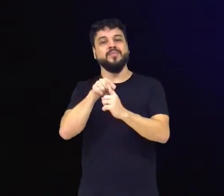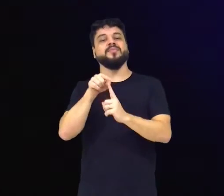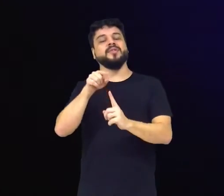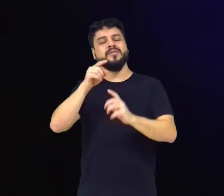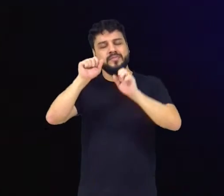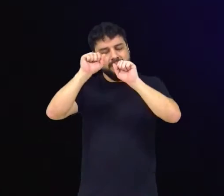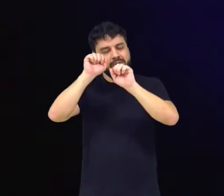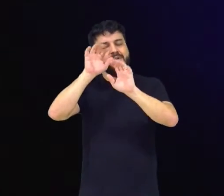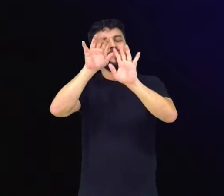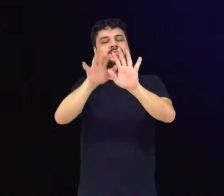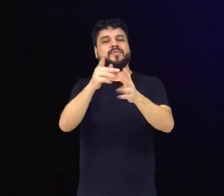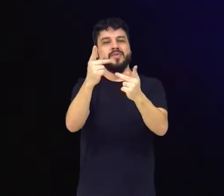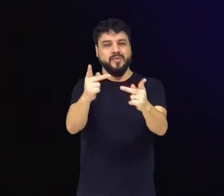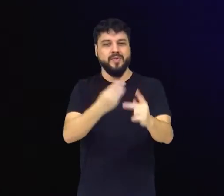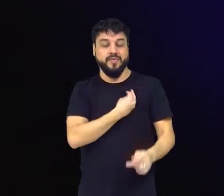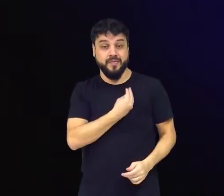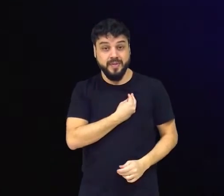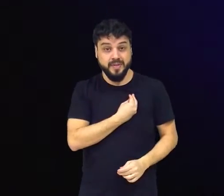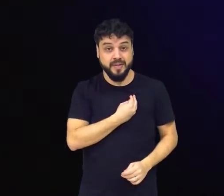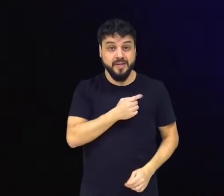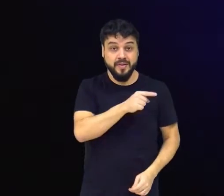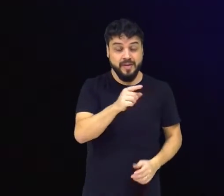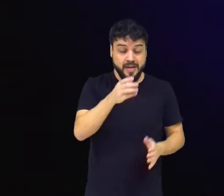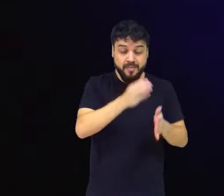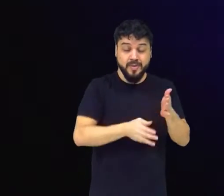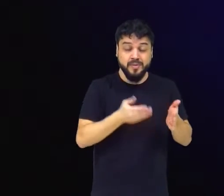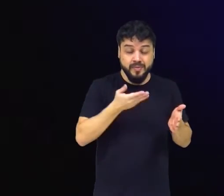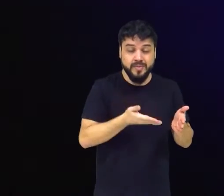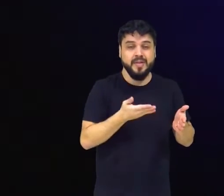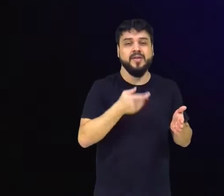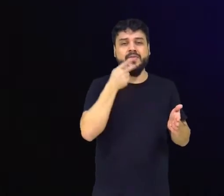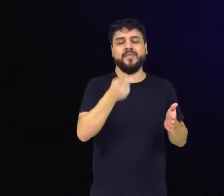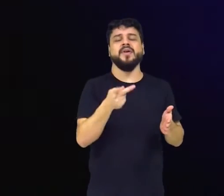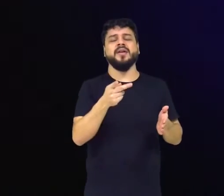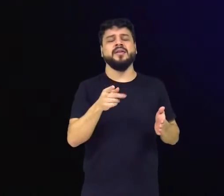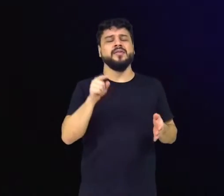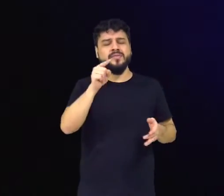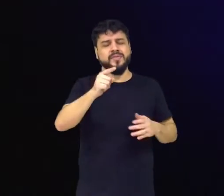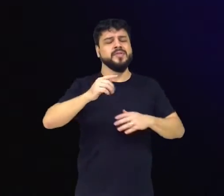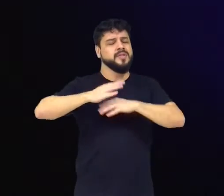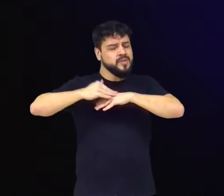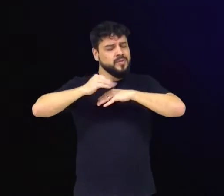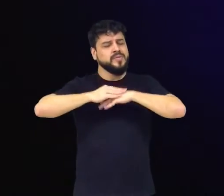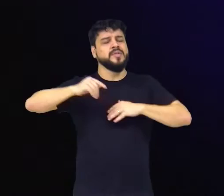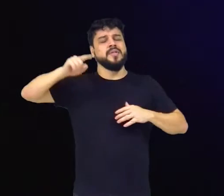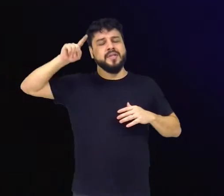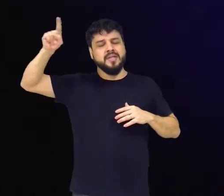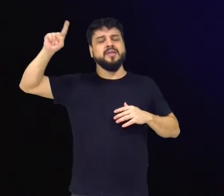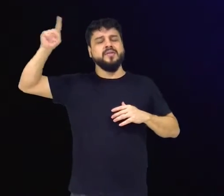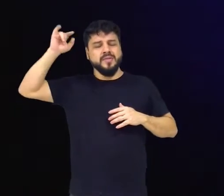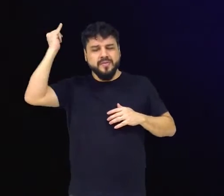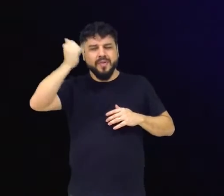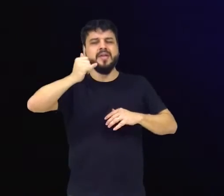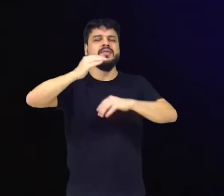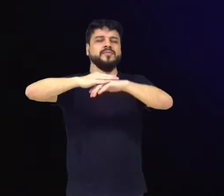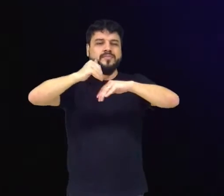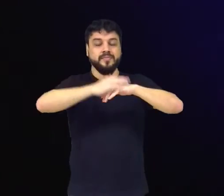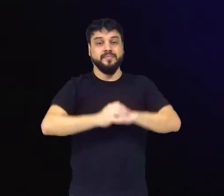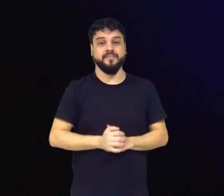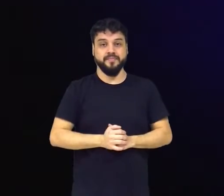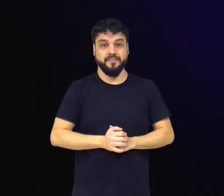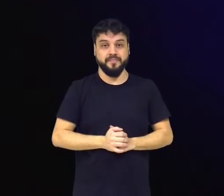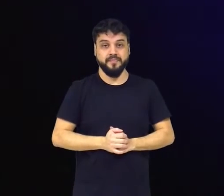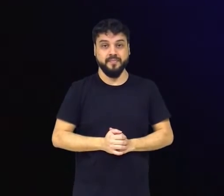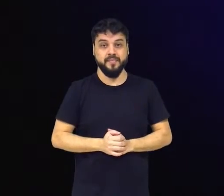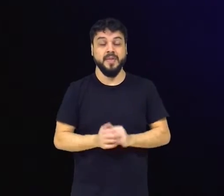versículo 1, ele vai dizer assim: consolai, consolai, meu povo, diz o vosso Deus. Em Jesus está a